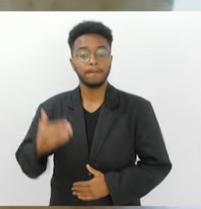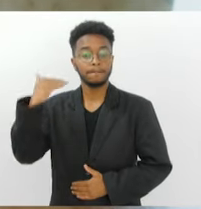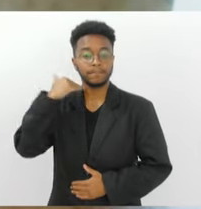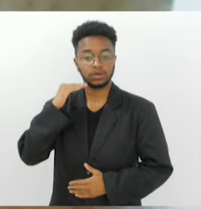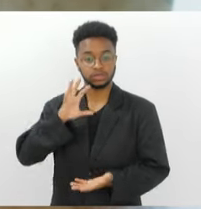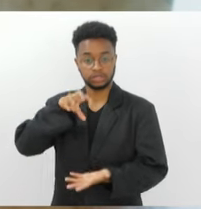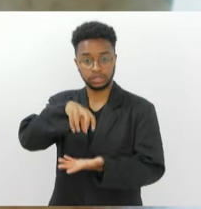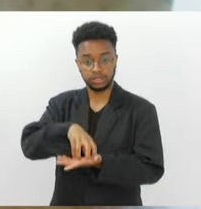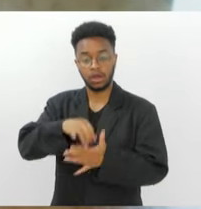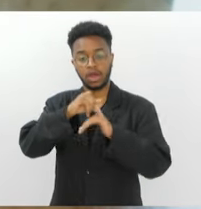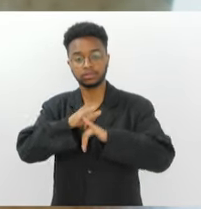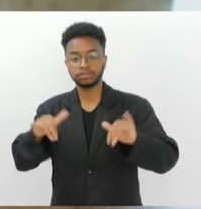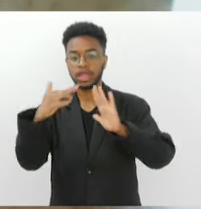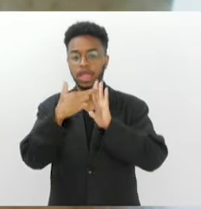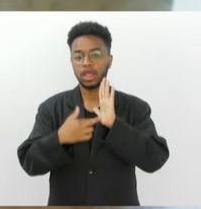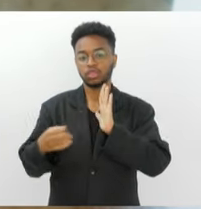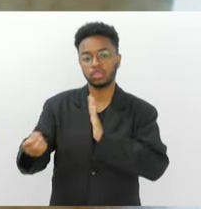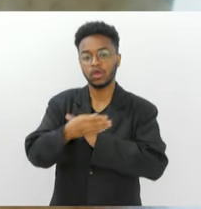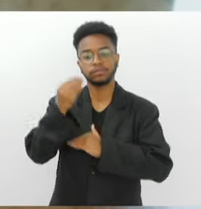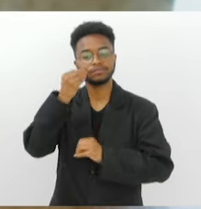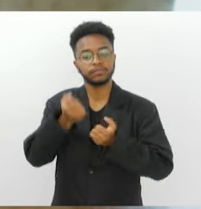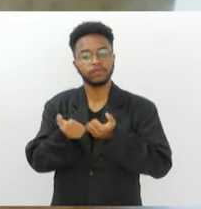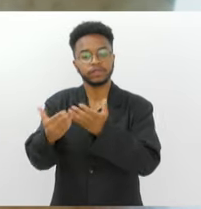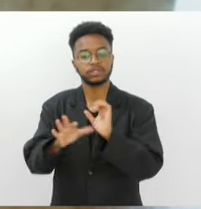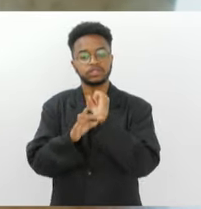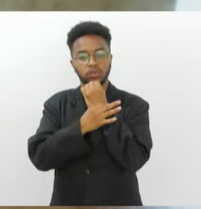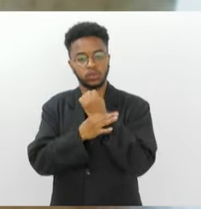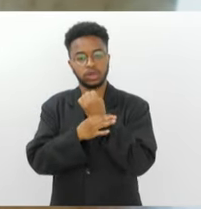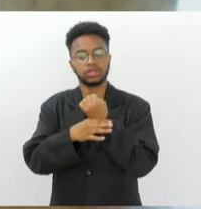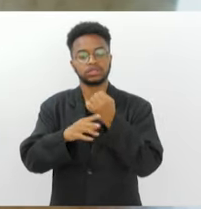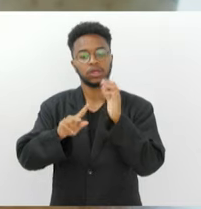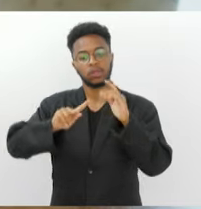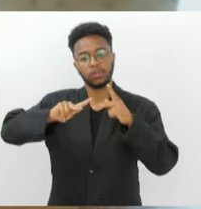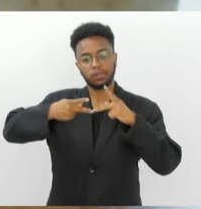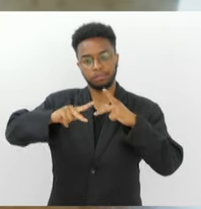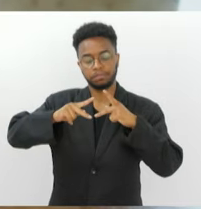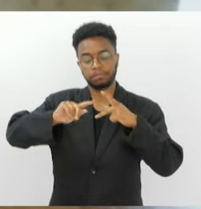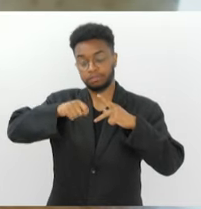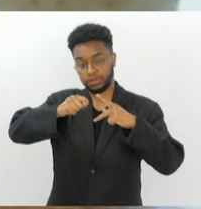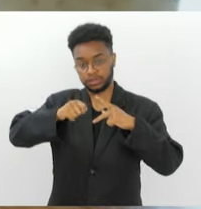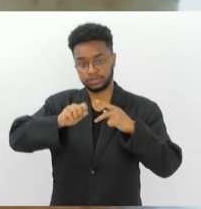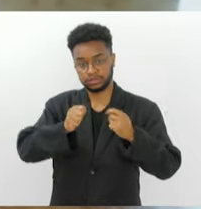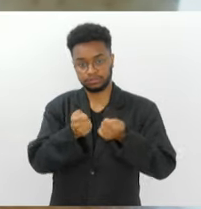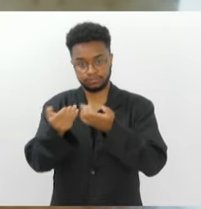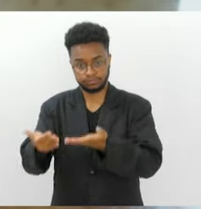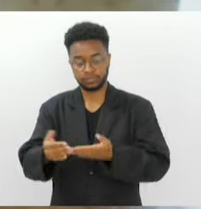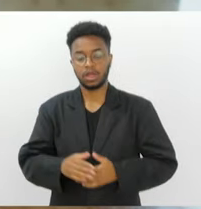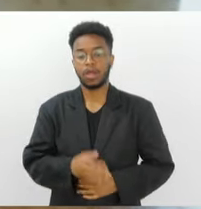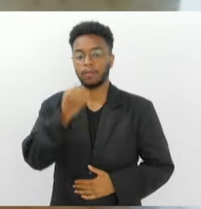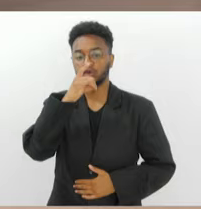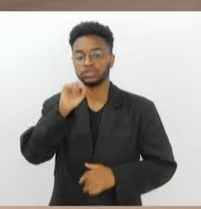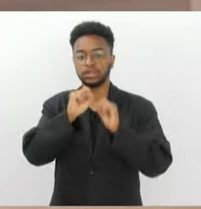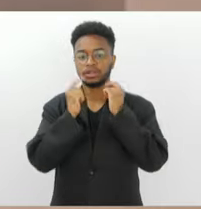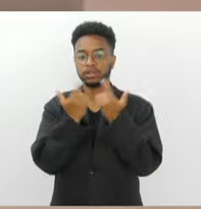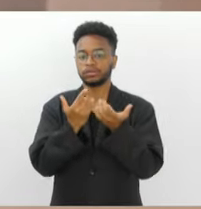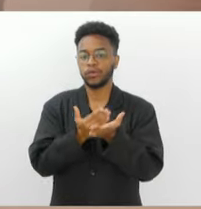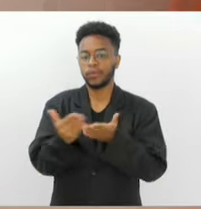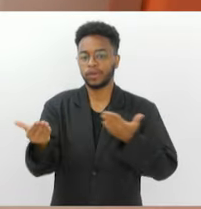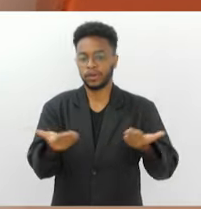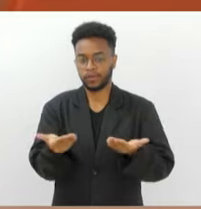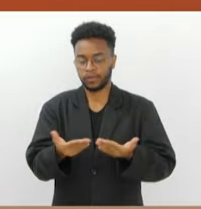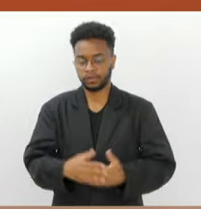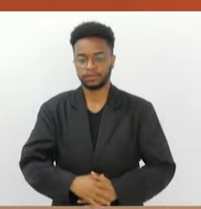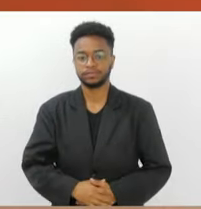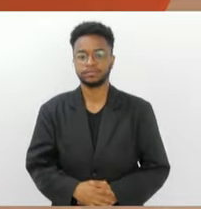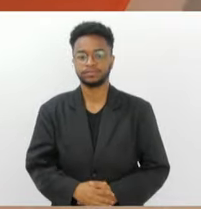anuncia novas regras para garantir mais segurança nas transferências via Pix. O Bom Dia Alerj começa agora.